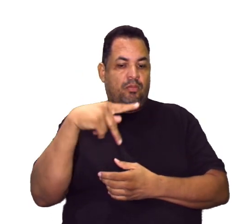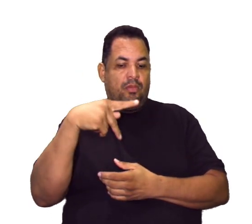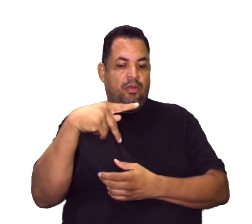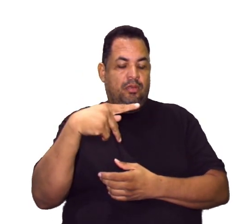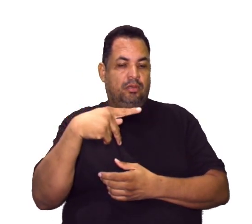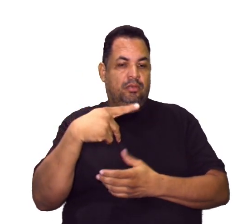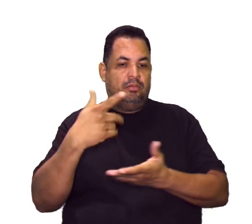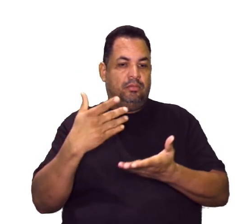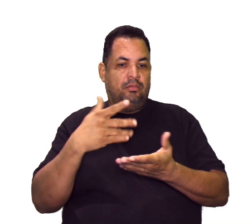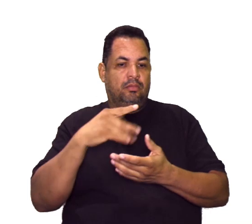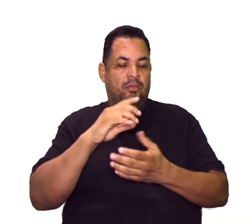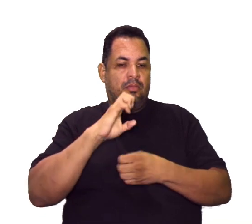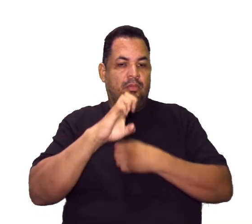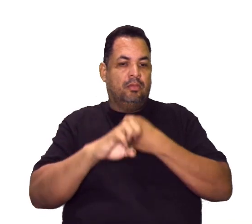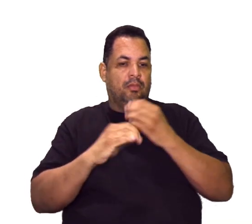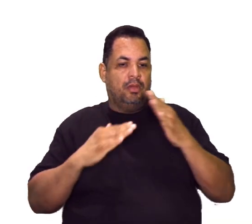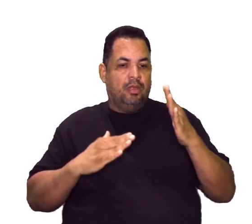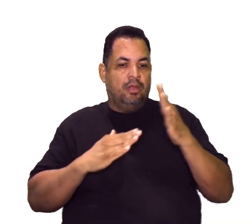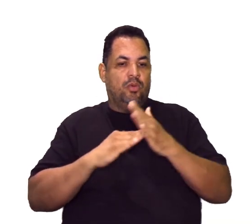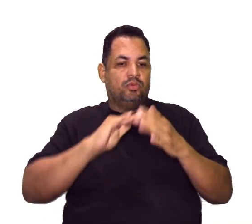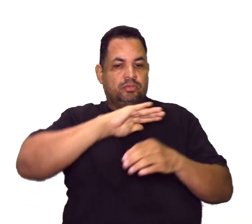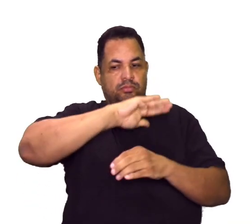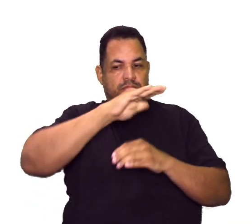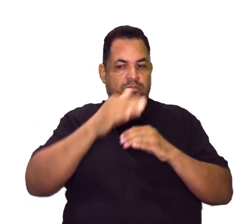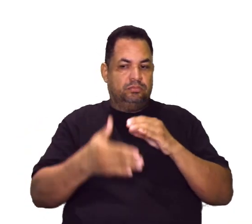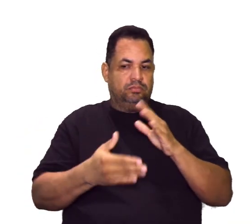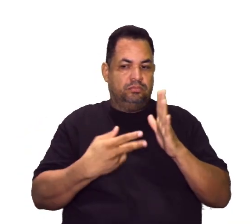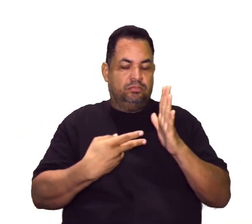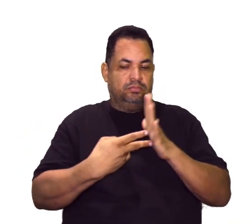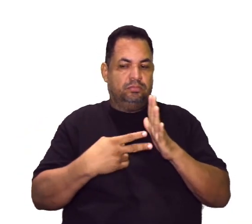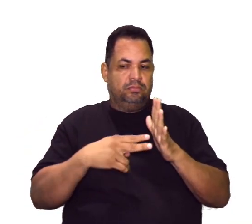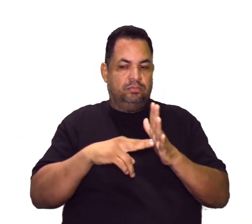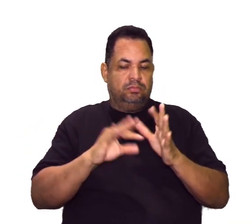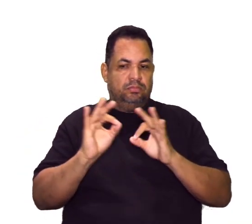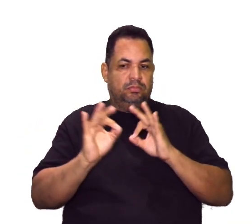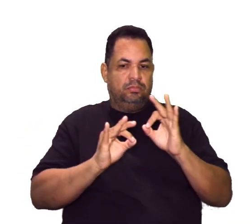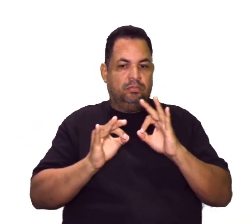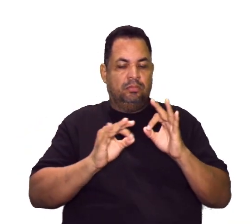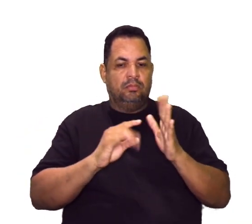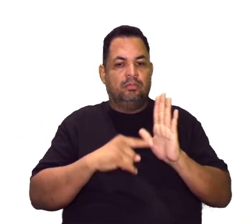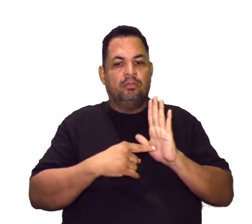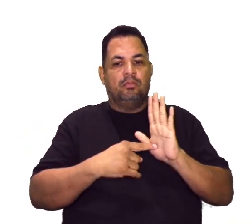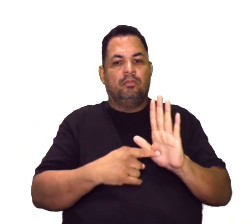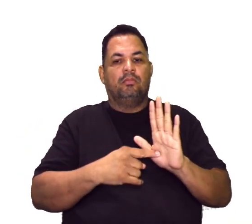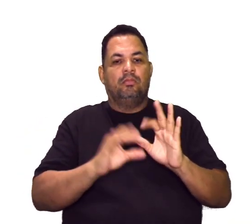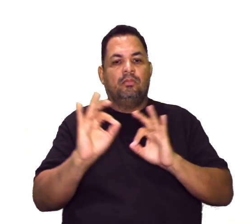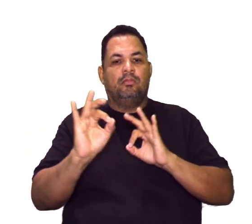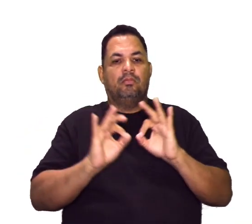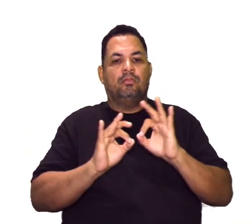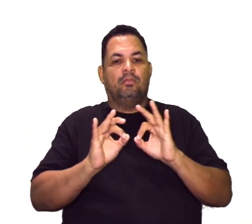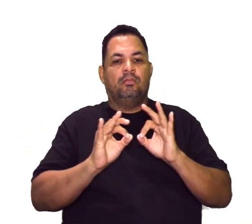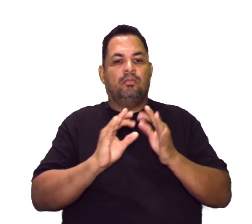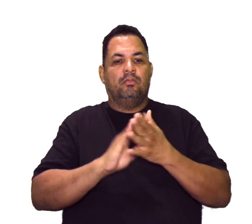elétrons na última camada, significa dizer que isso representa